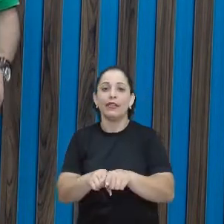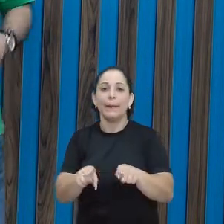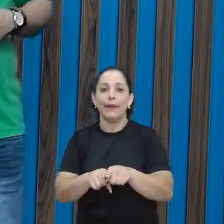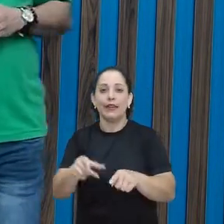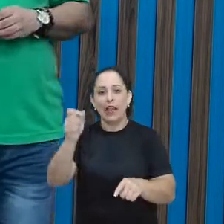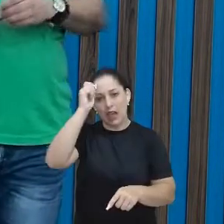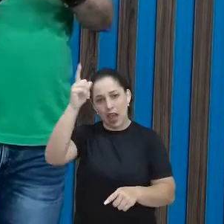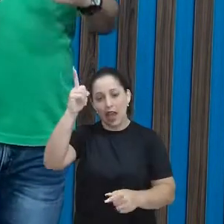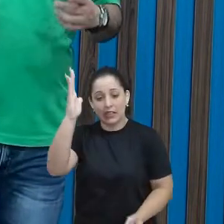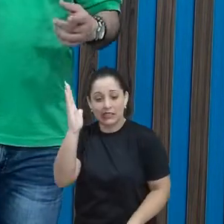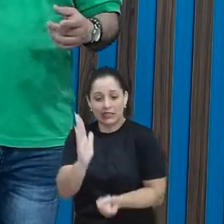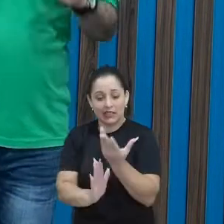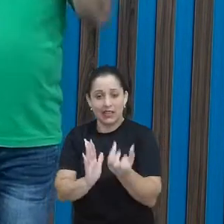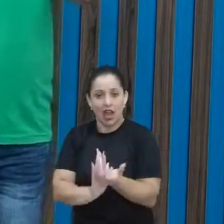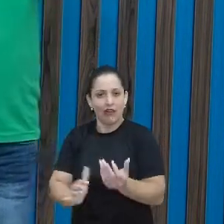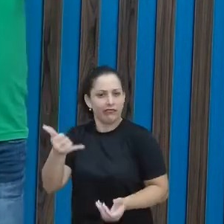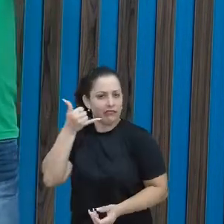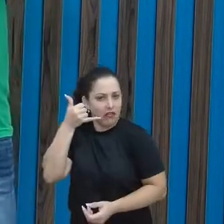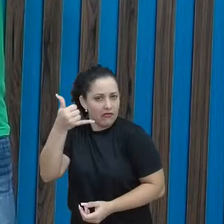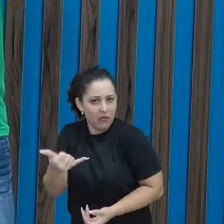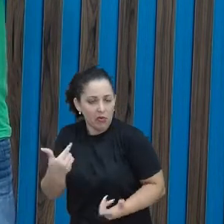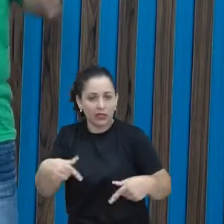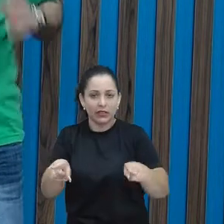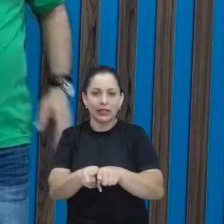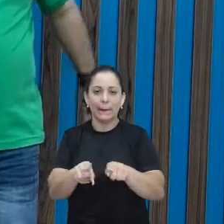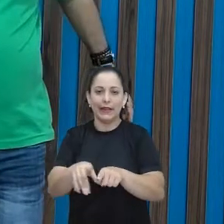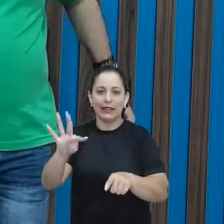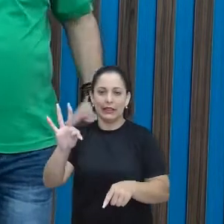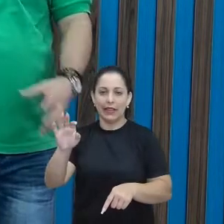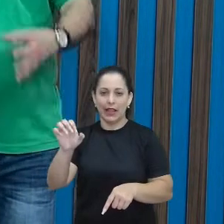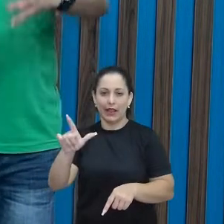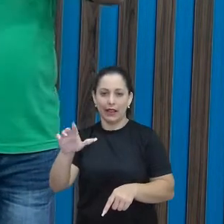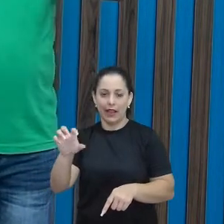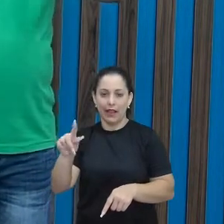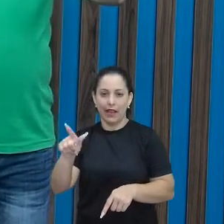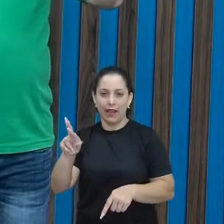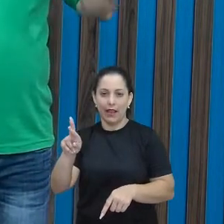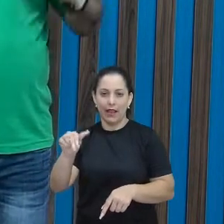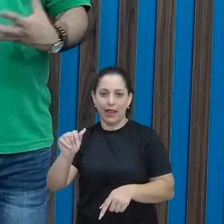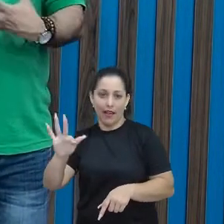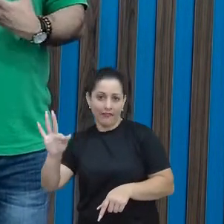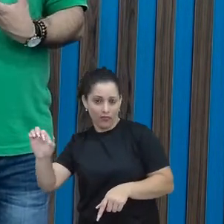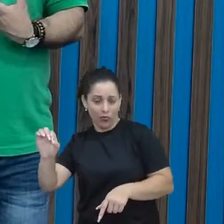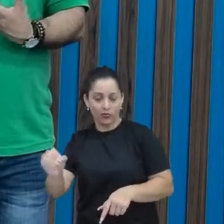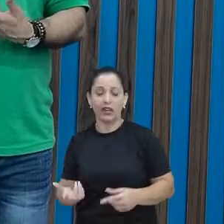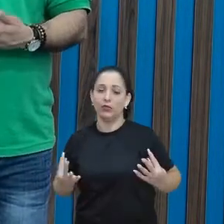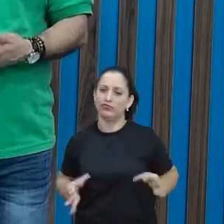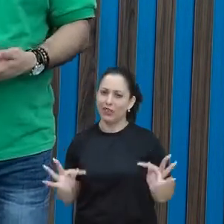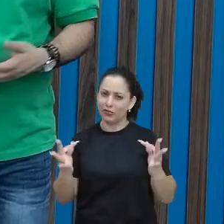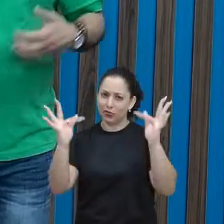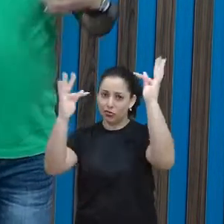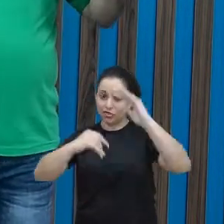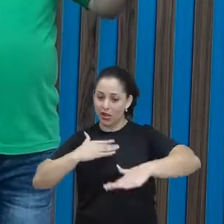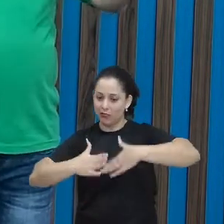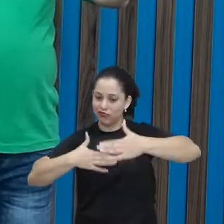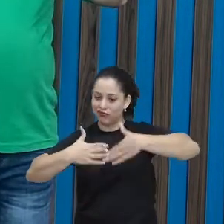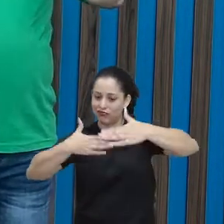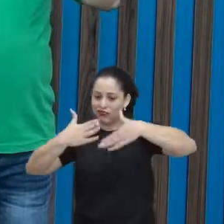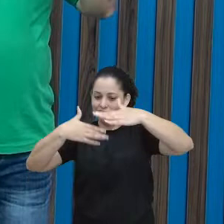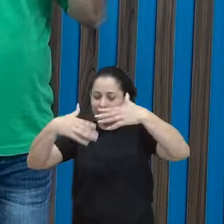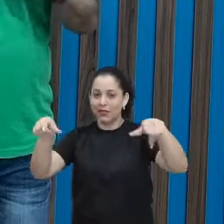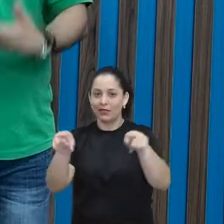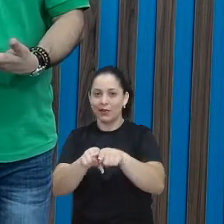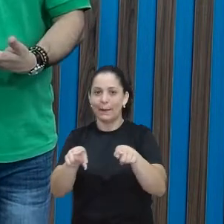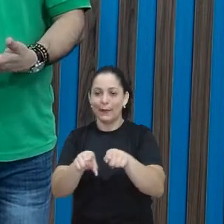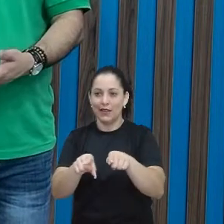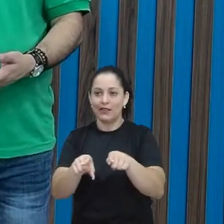a invenção do telefone. Então, a gente tem avanços aí no campo da produção industrial, avanço no